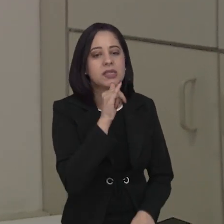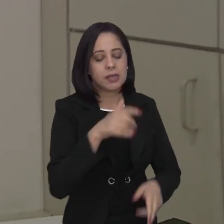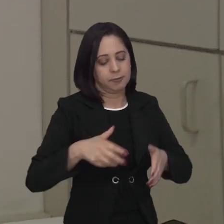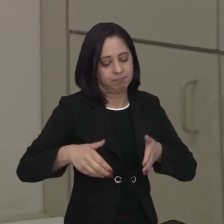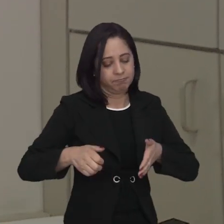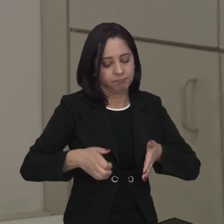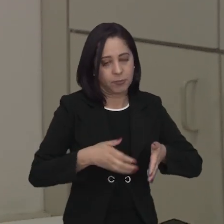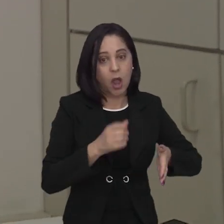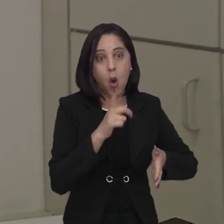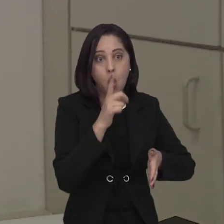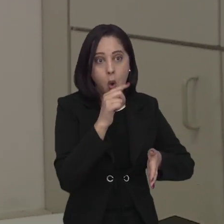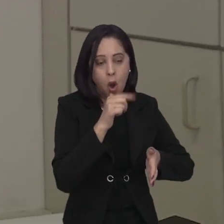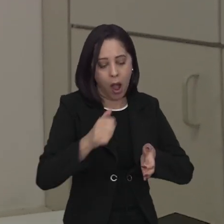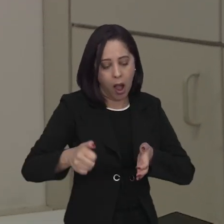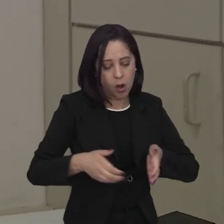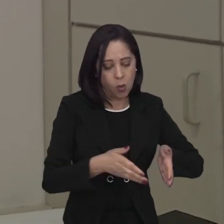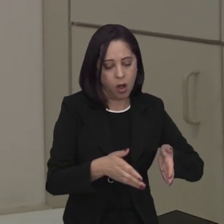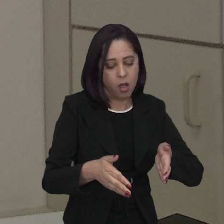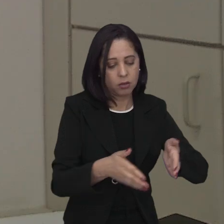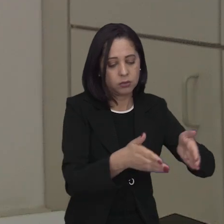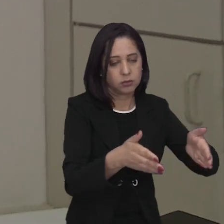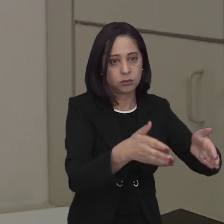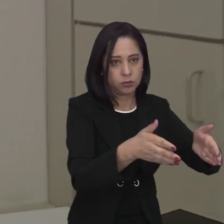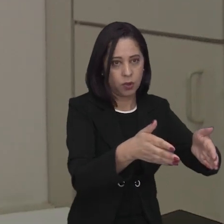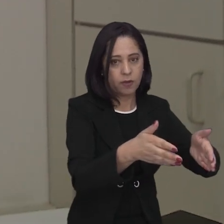plantio das árvores